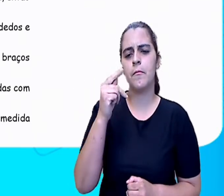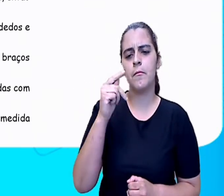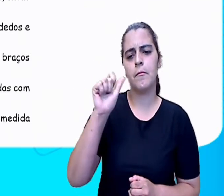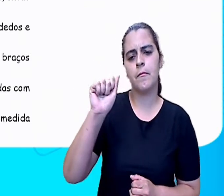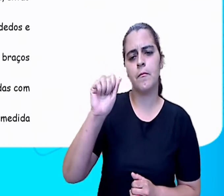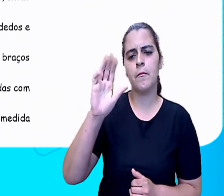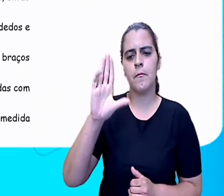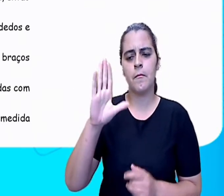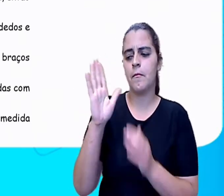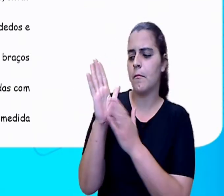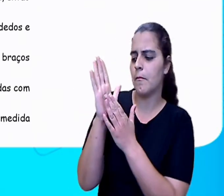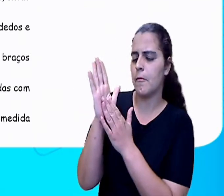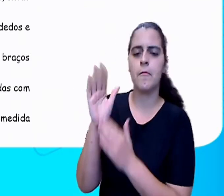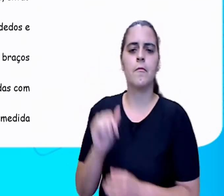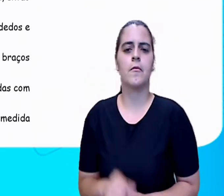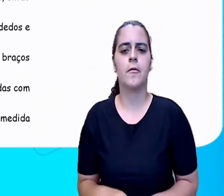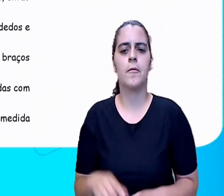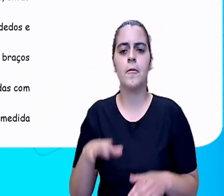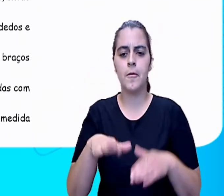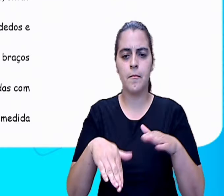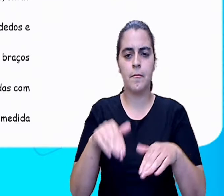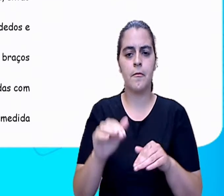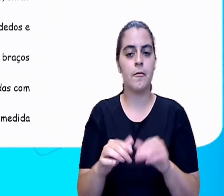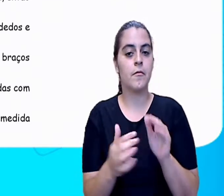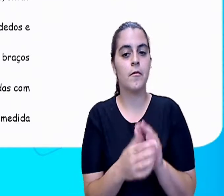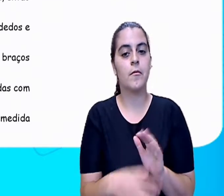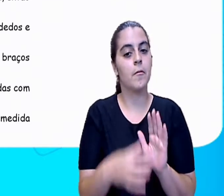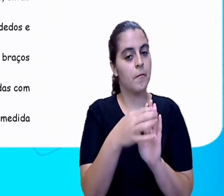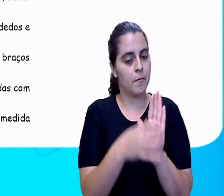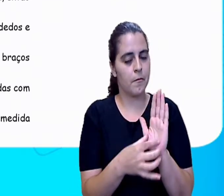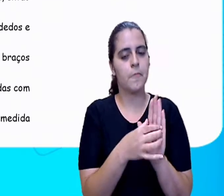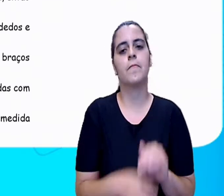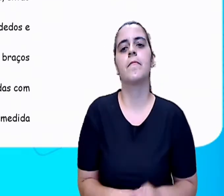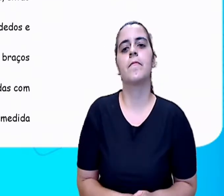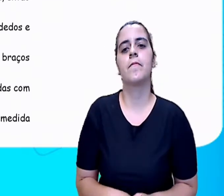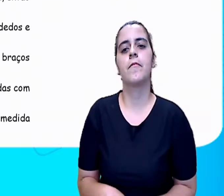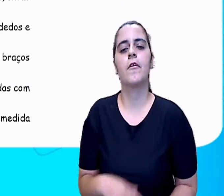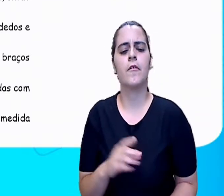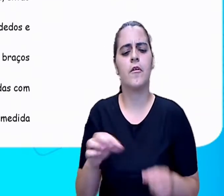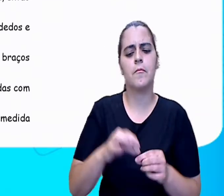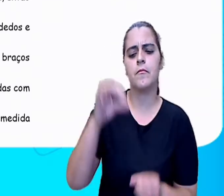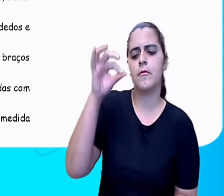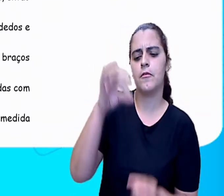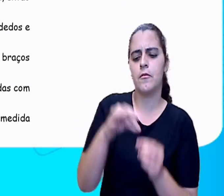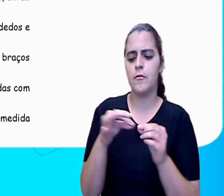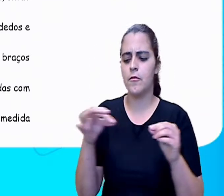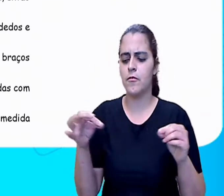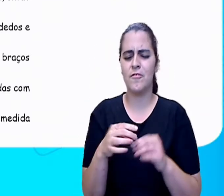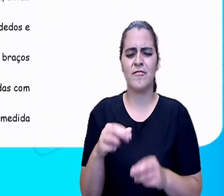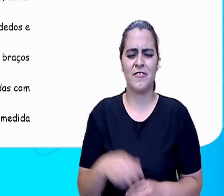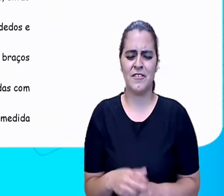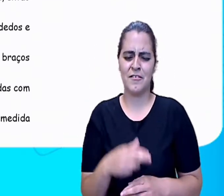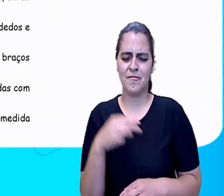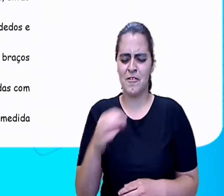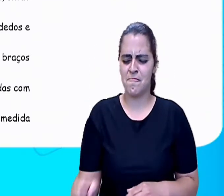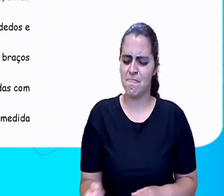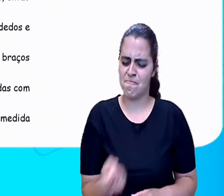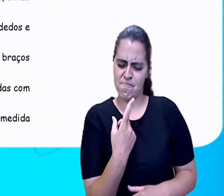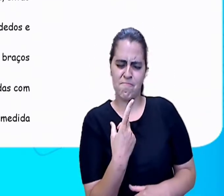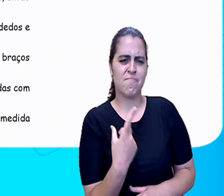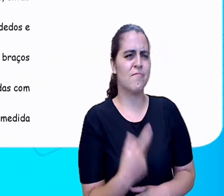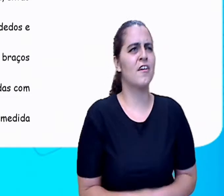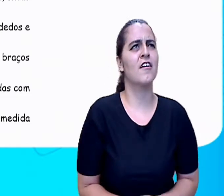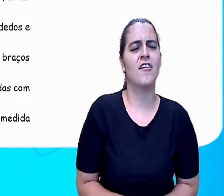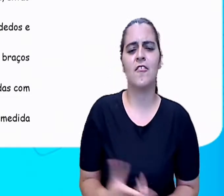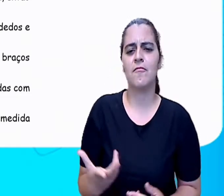palmos e pés, quando tiradas com os pés. Agora, a medida mais esquisita é a